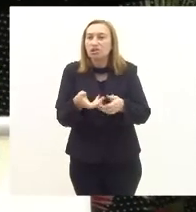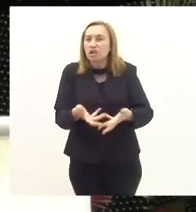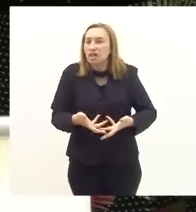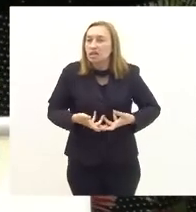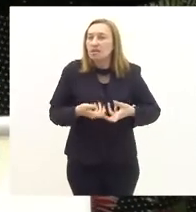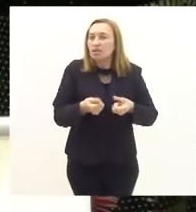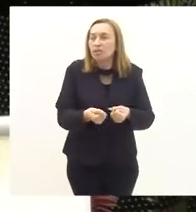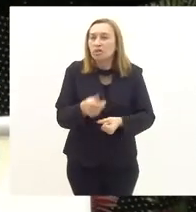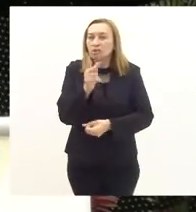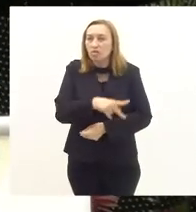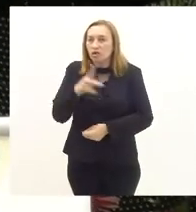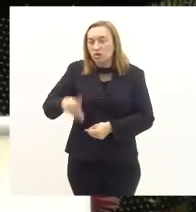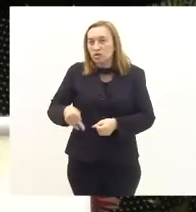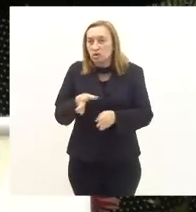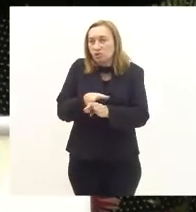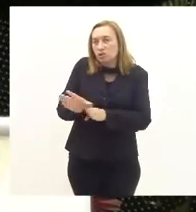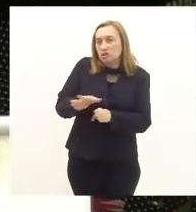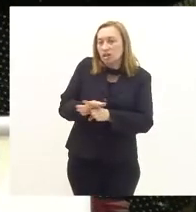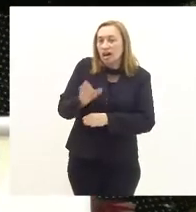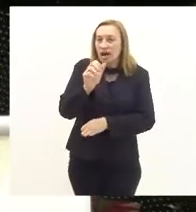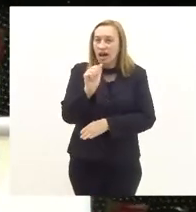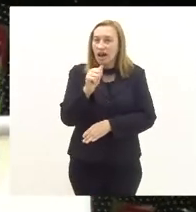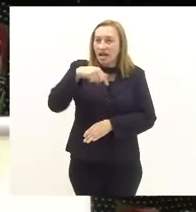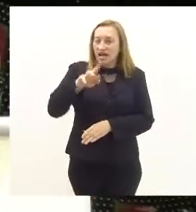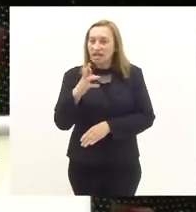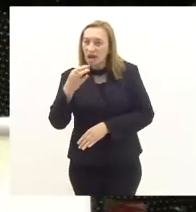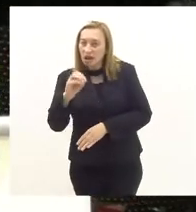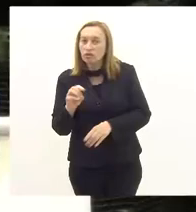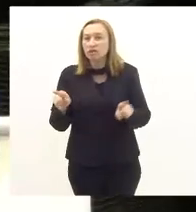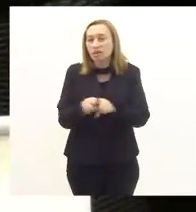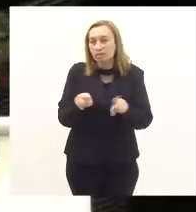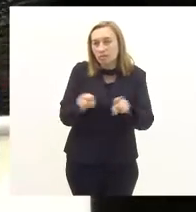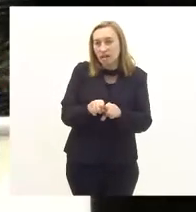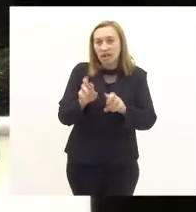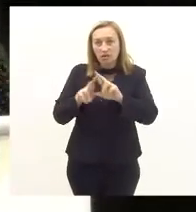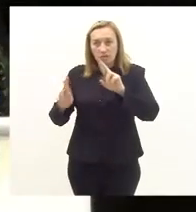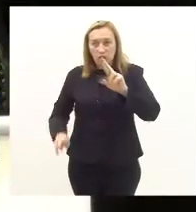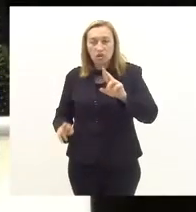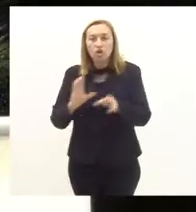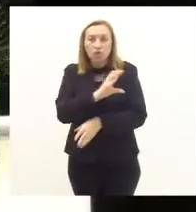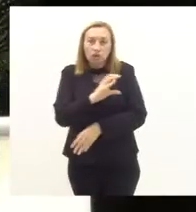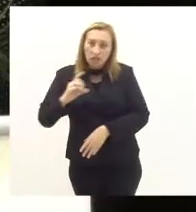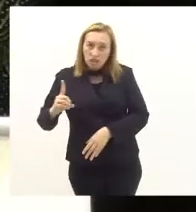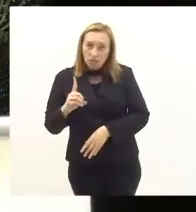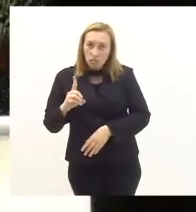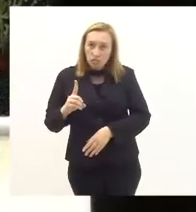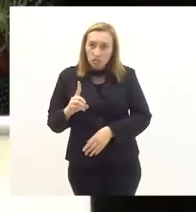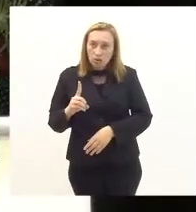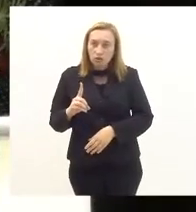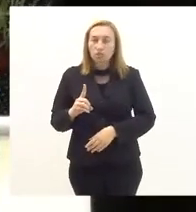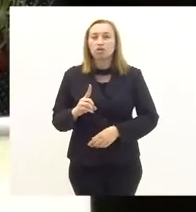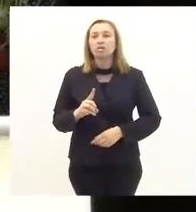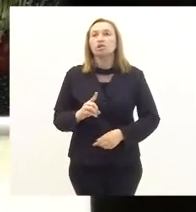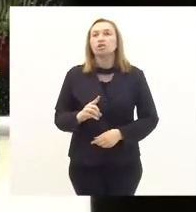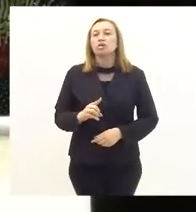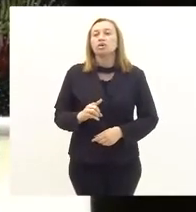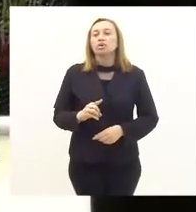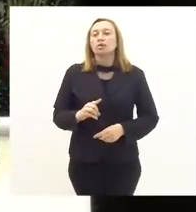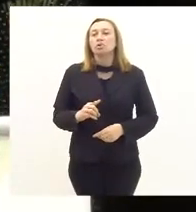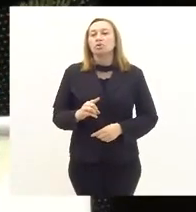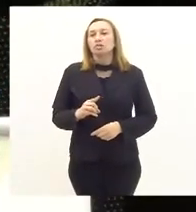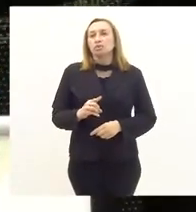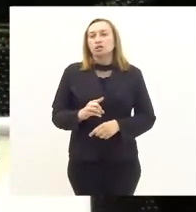pelo meu professor orientador, Aguinaldo, que também é da UFRJ, professor e coordenador do programa de